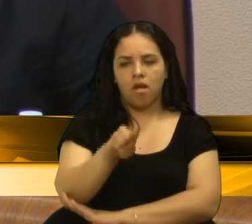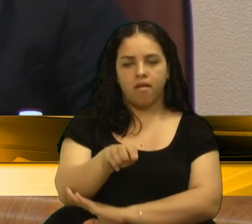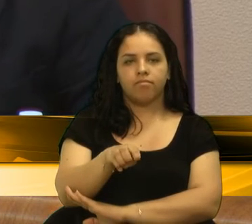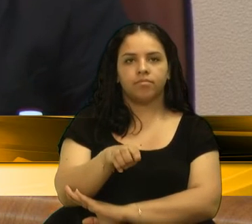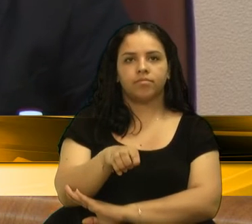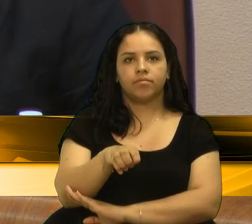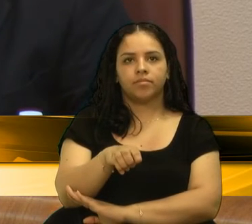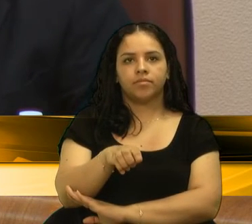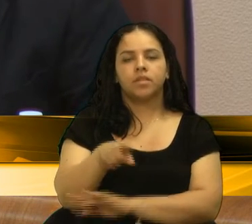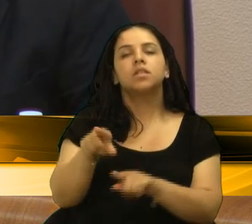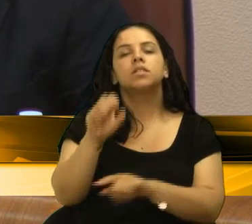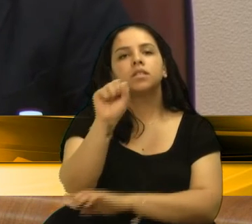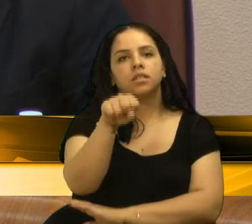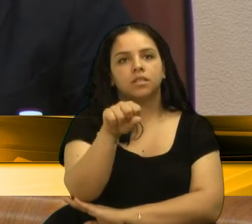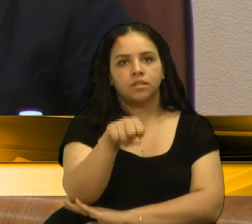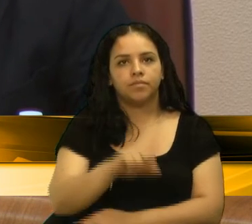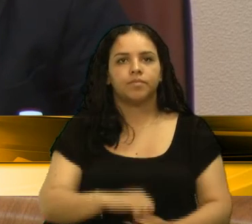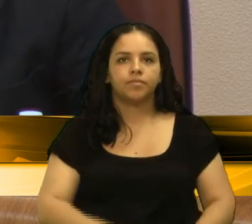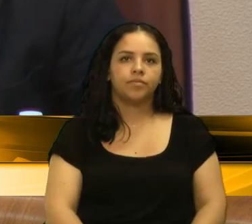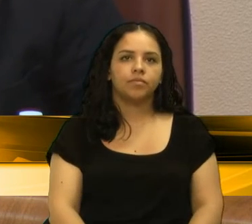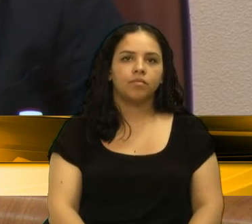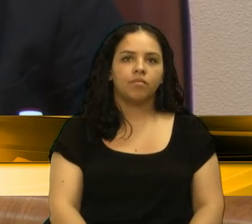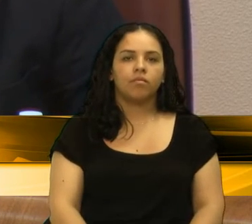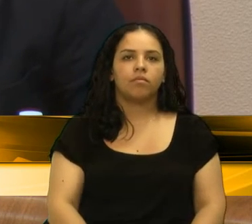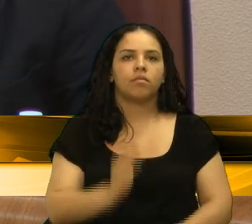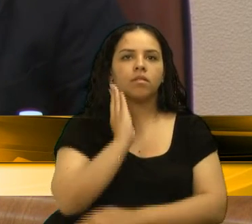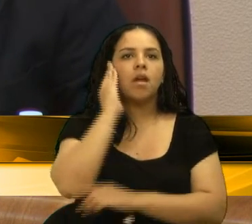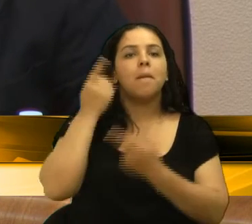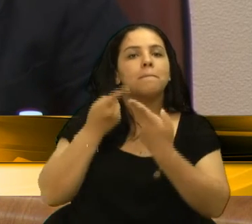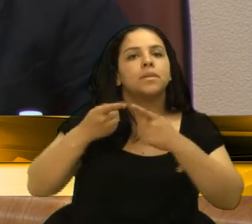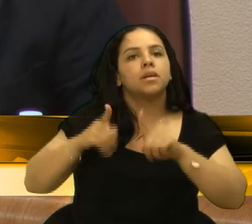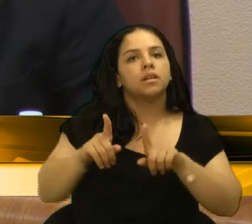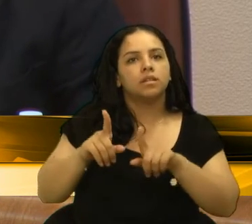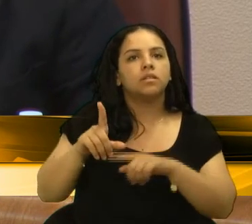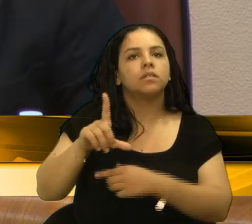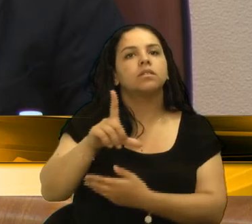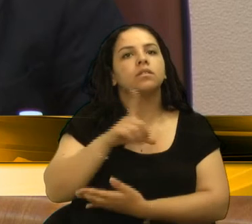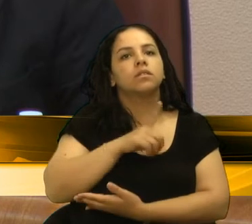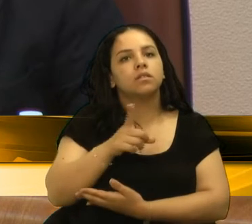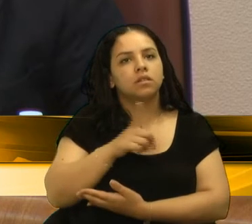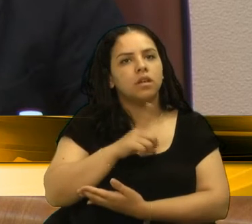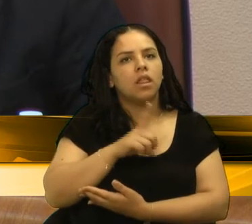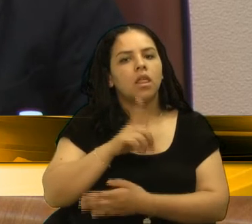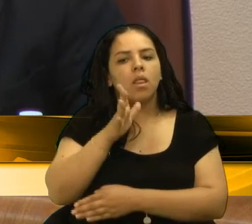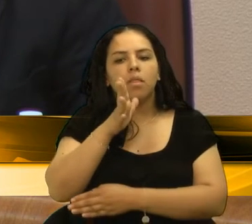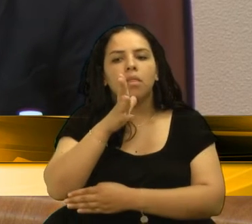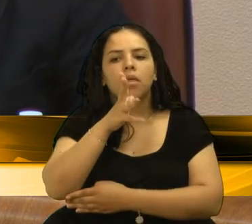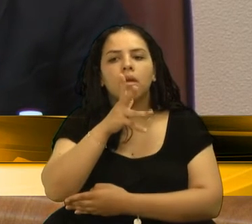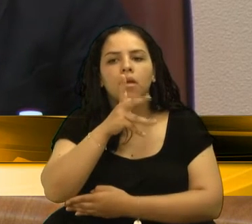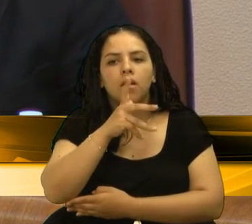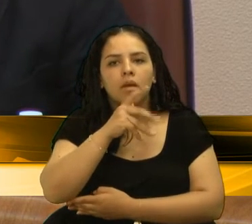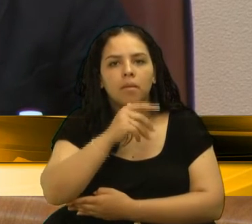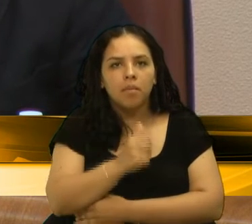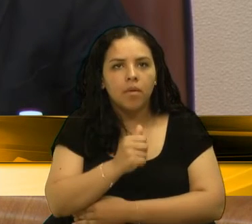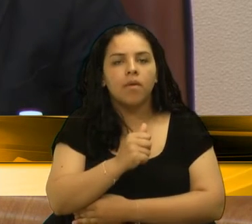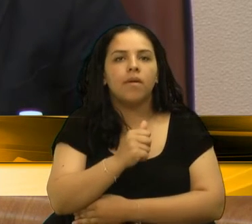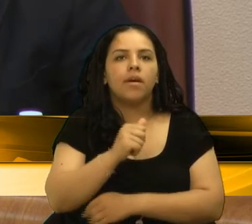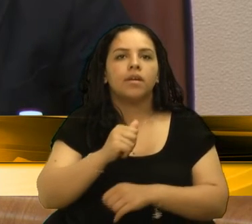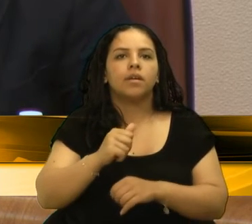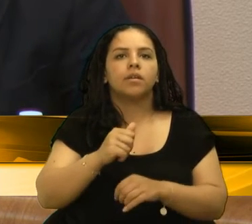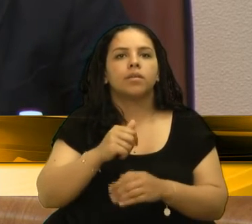do requerente. Doutora Cássia Kuhn, então, uma eventual demora na entrega dessa documentação, ela não deve se dar